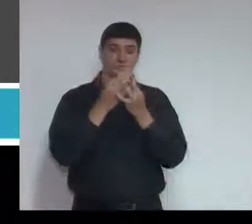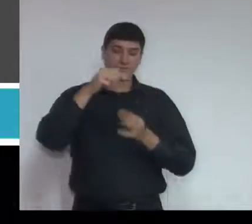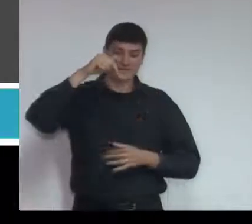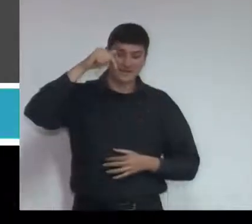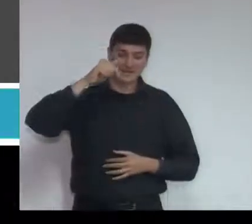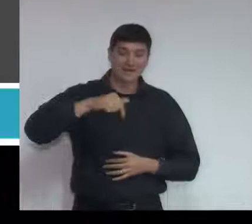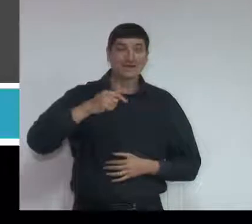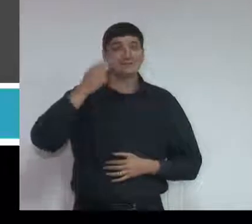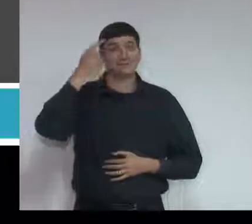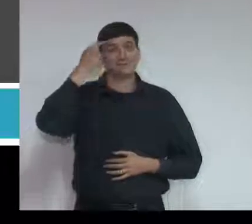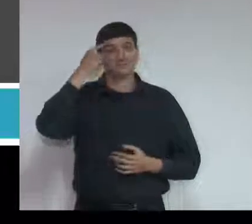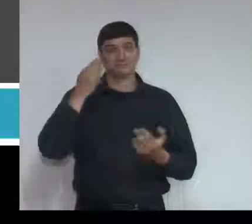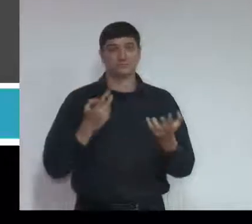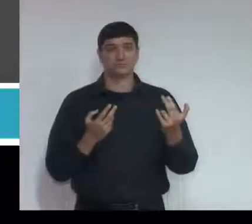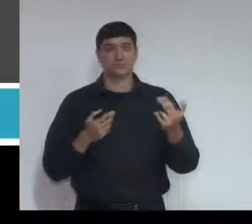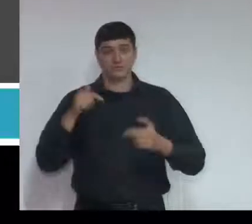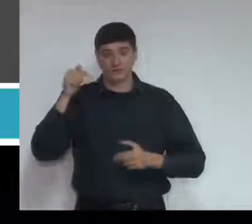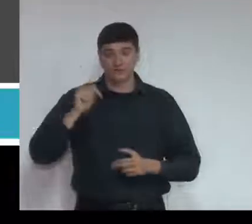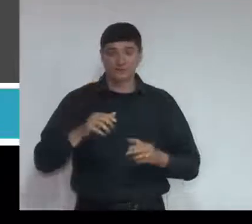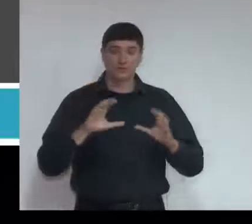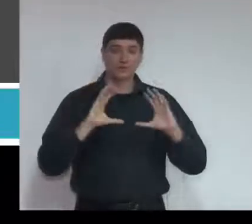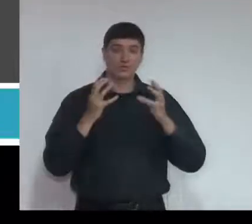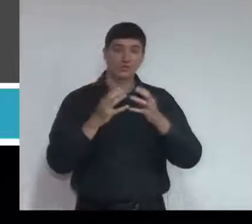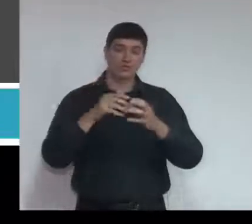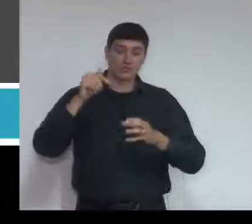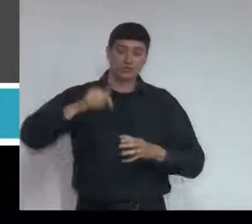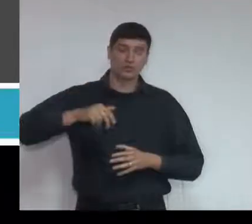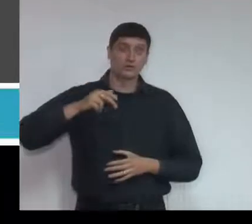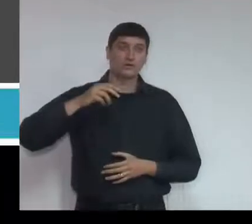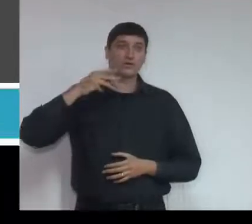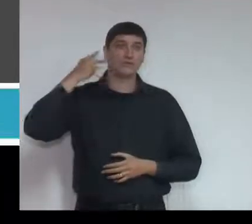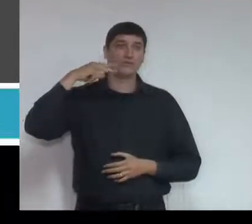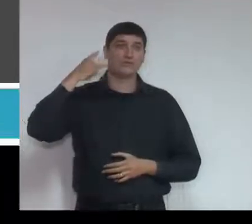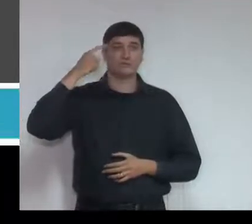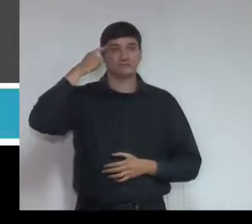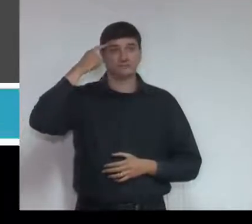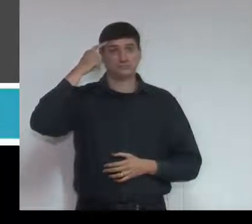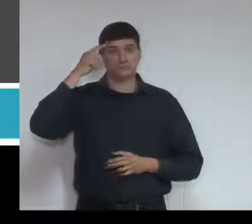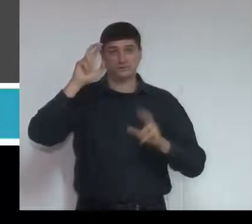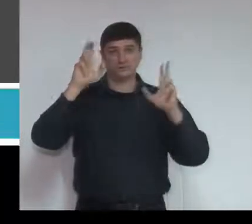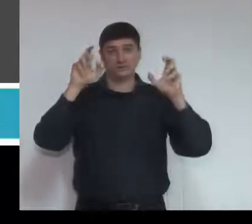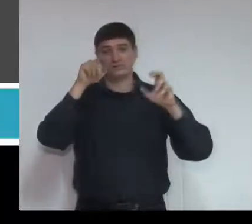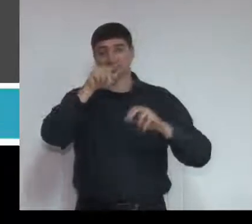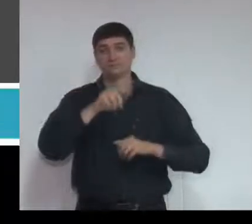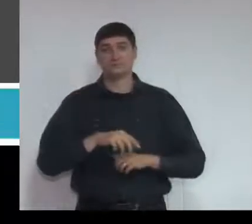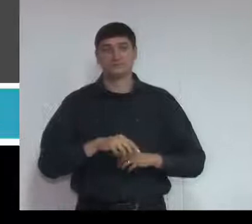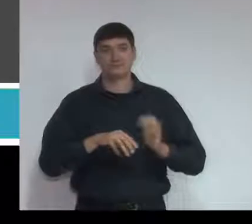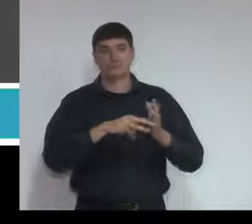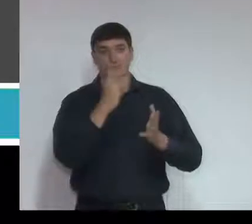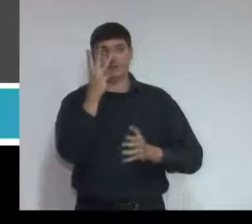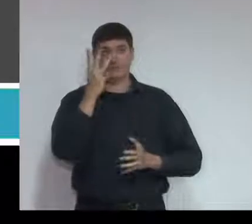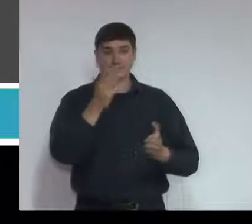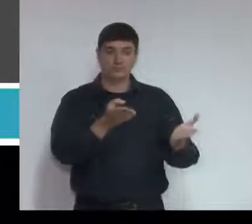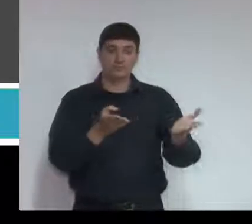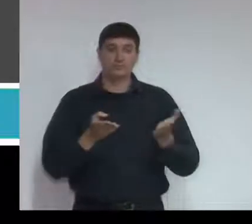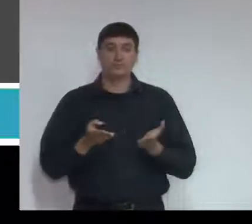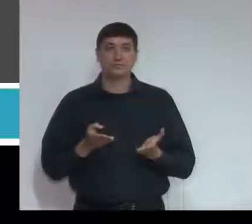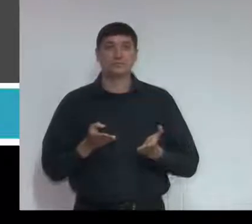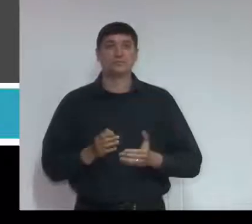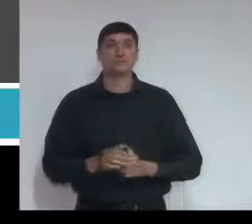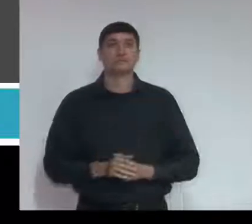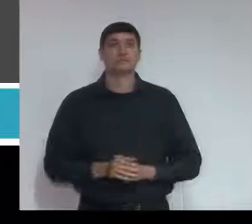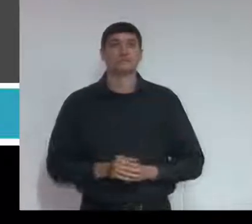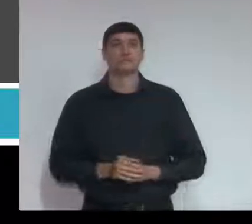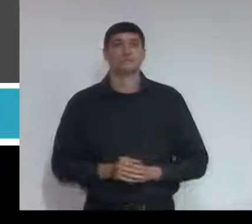da cidade de Vinhedo, com certeza, estarão reunidas pensando nesse tema. Pode colocar o outro também. A gente já começa a se manifestar fazendo